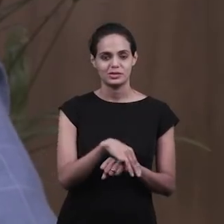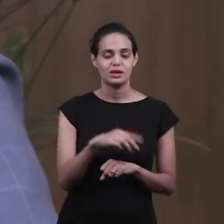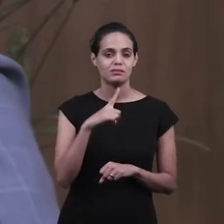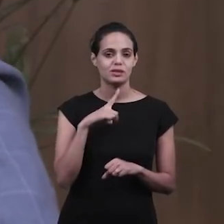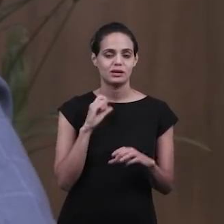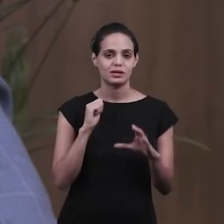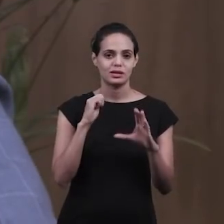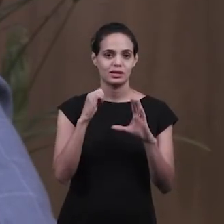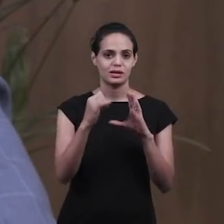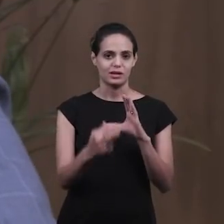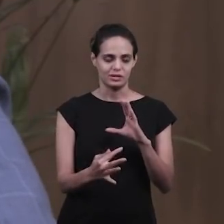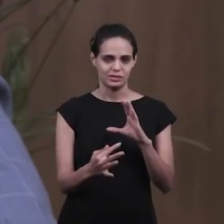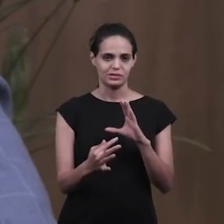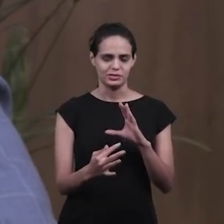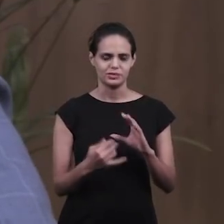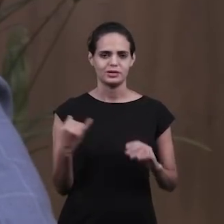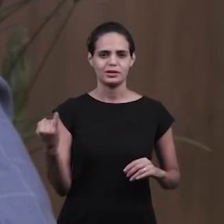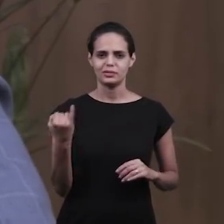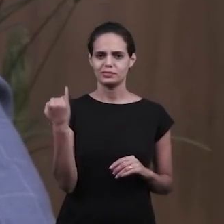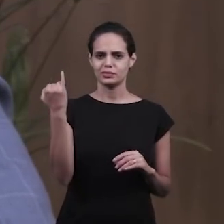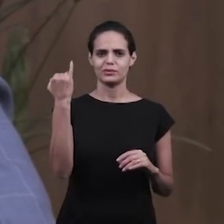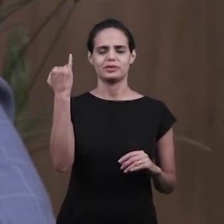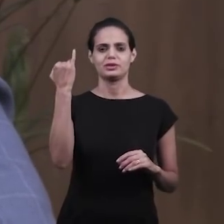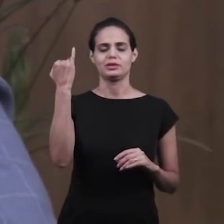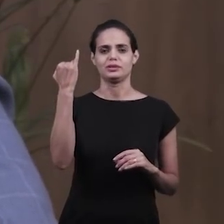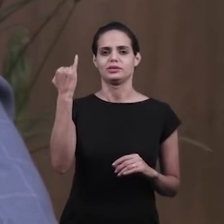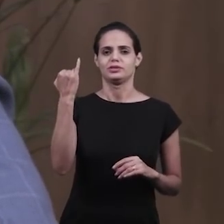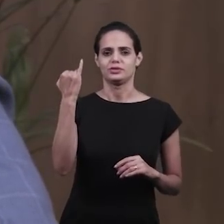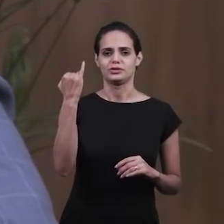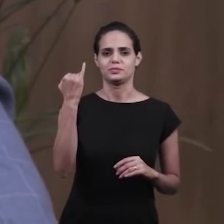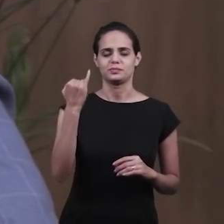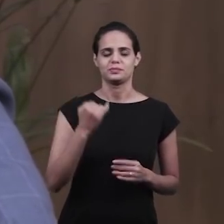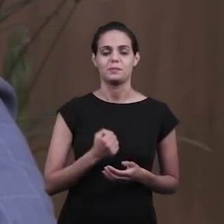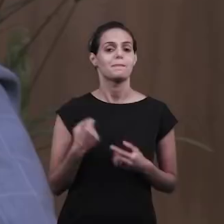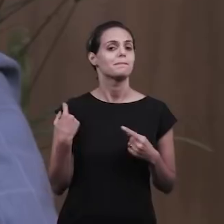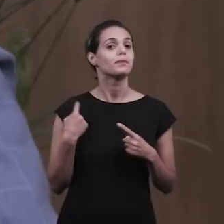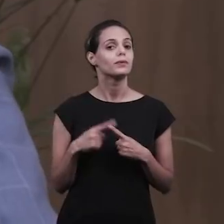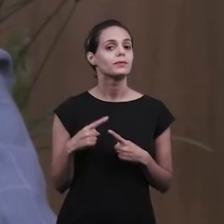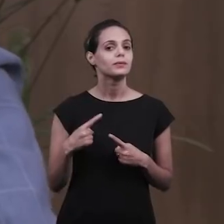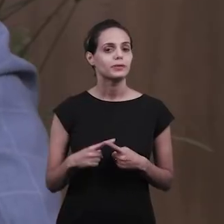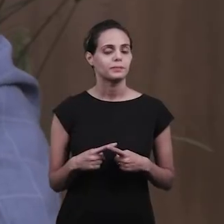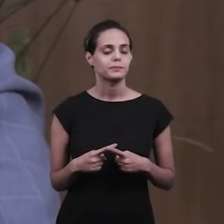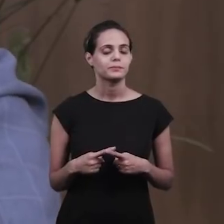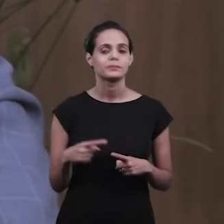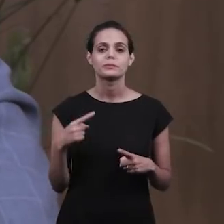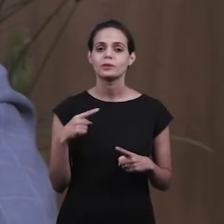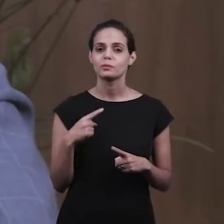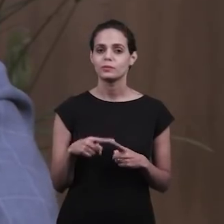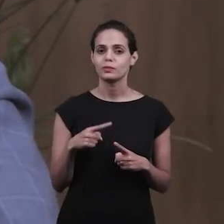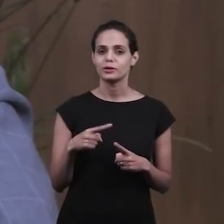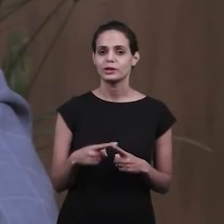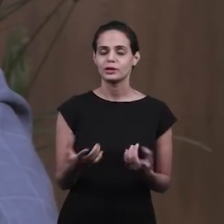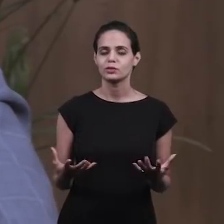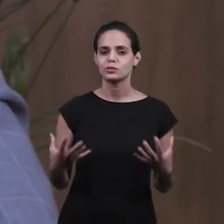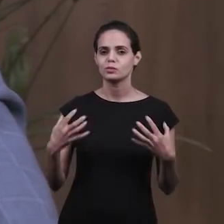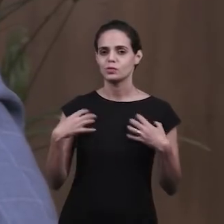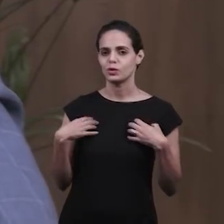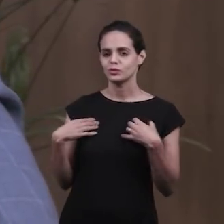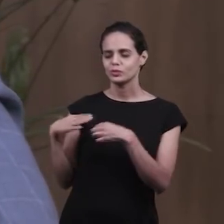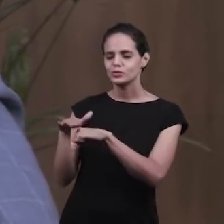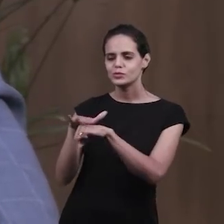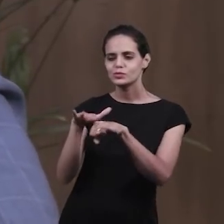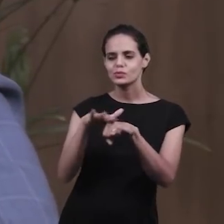muito importante, Josias, porque no lidar com os pastores que foram